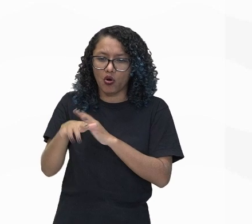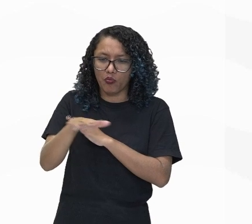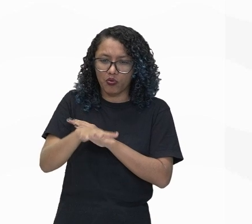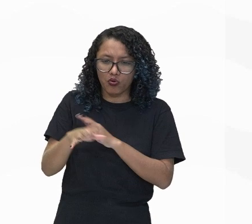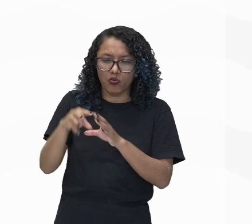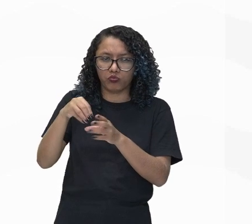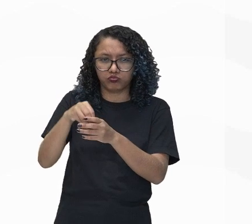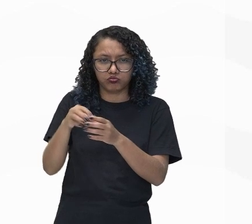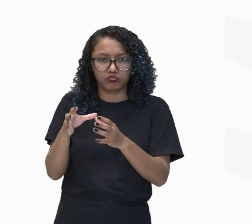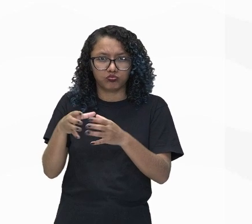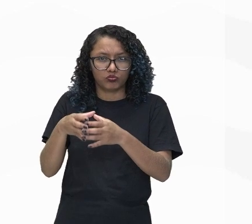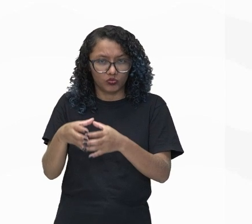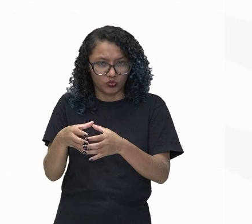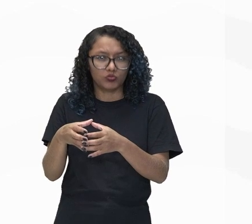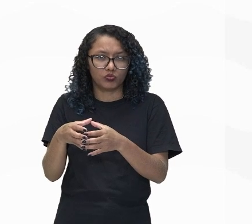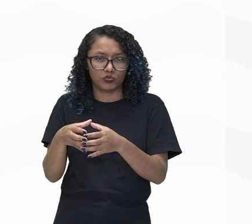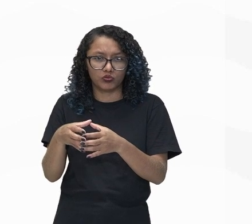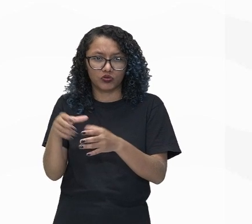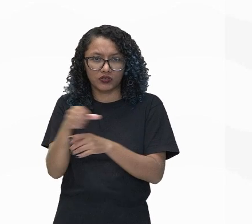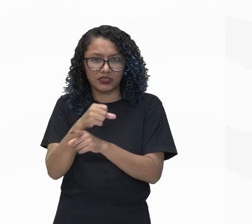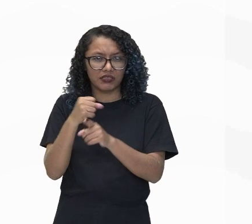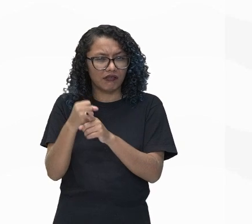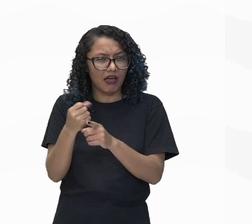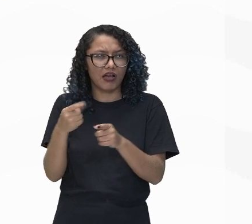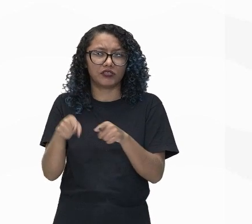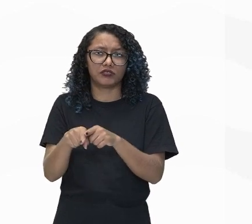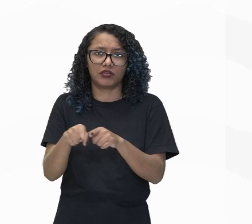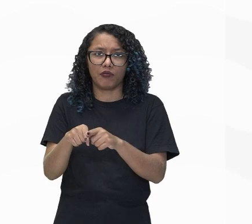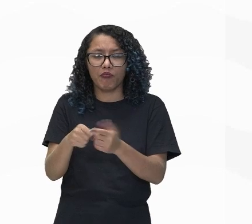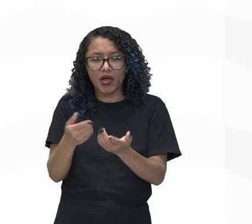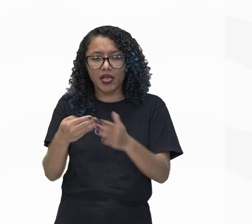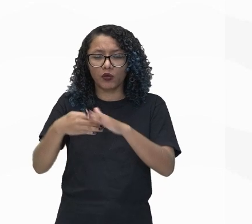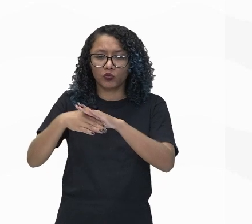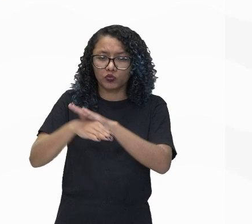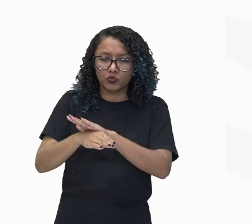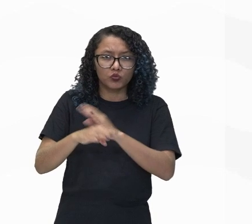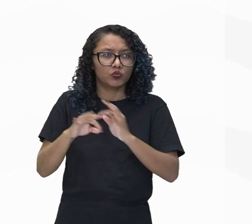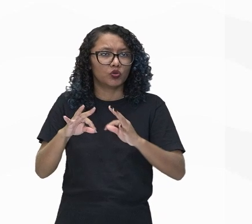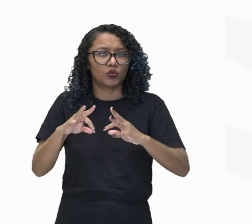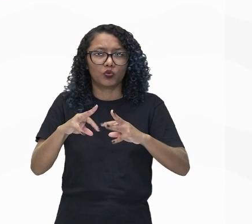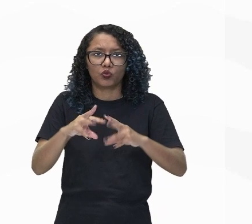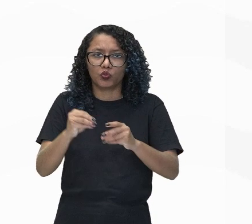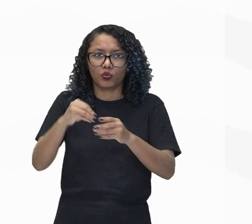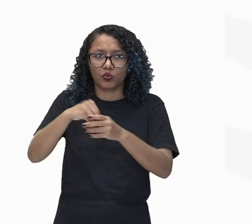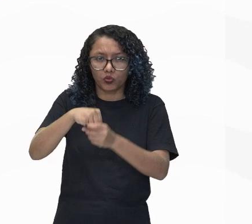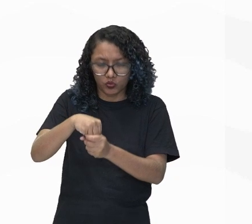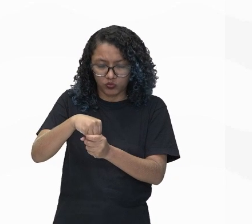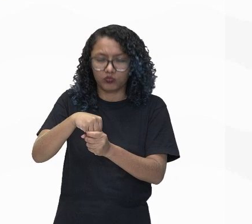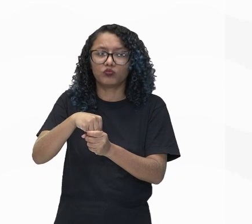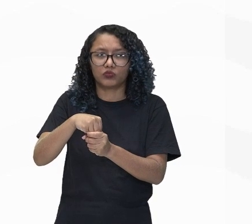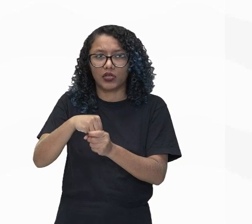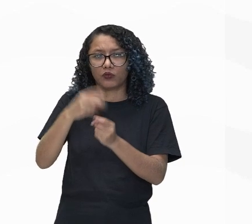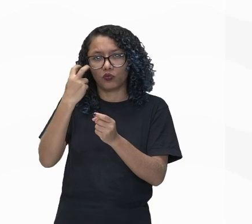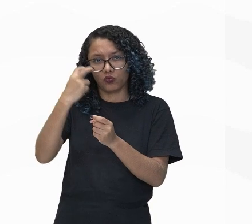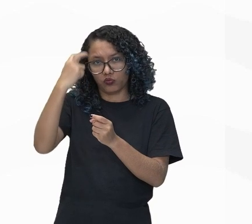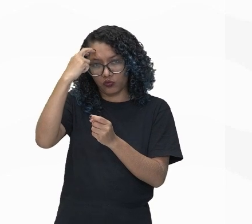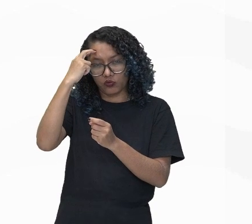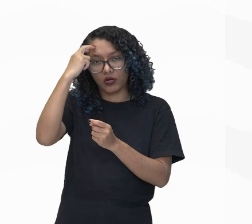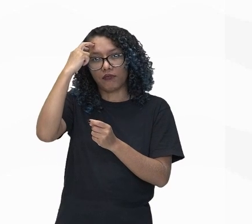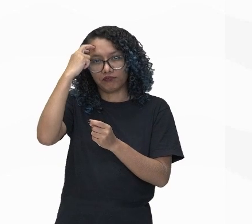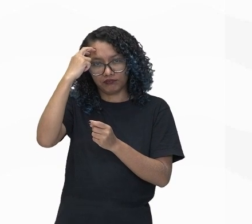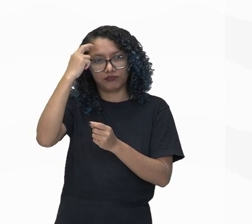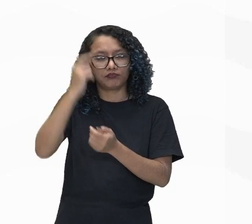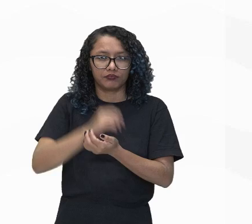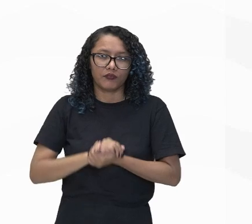seus costumes. Tudo isso, pessoal, faz parte da cultura. Isso é cultura. É tudo aquilo que